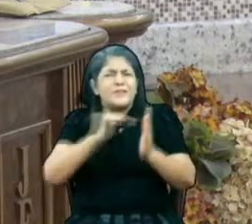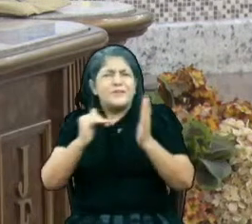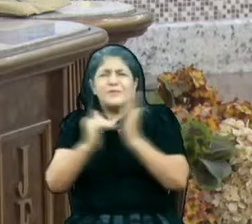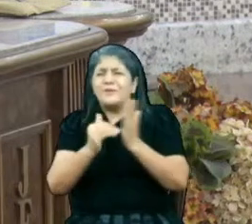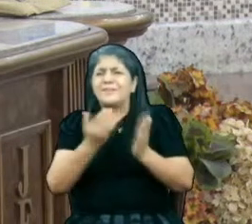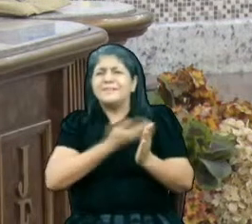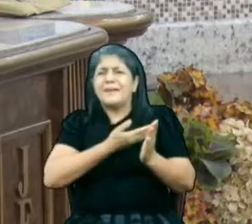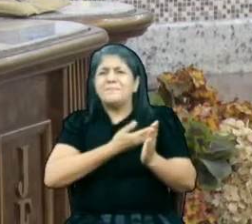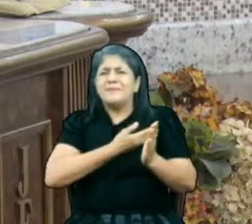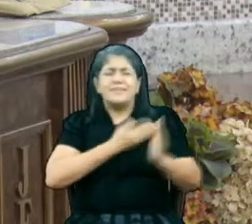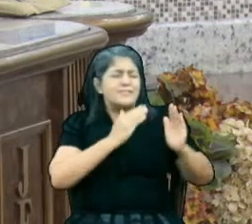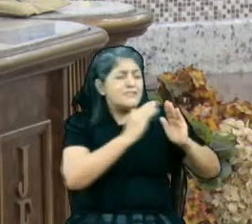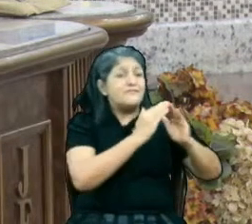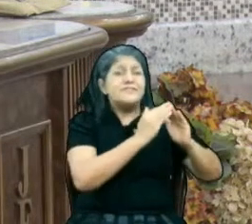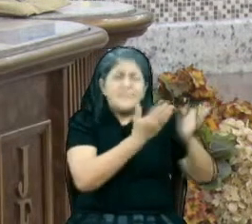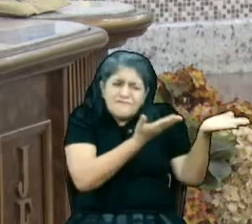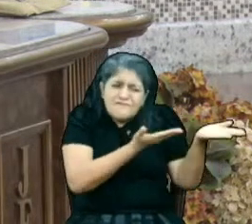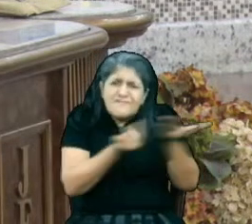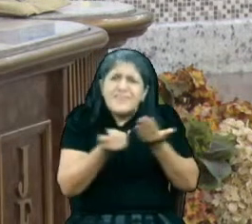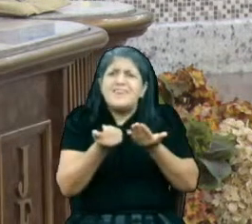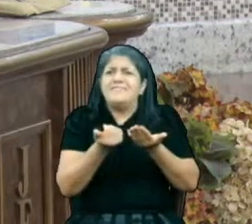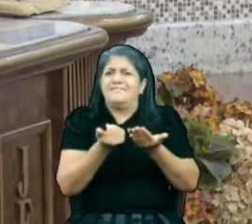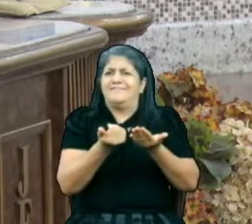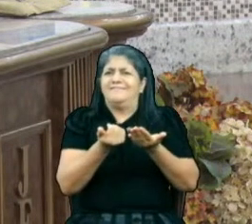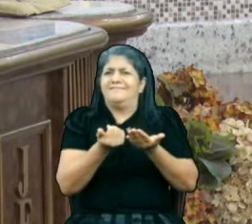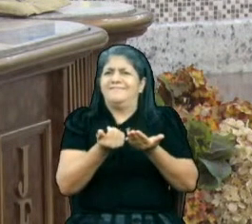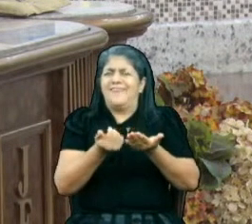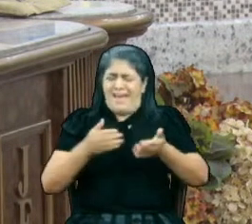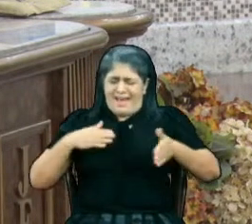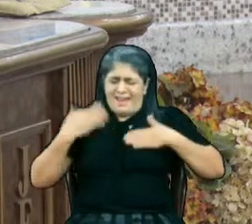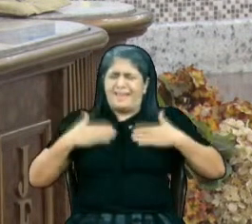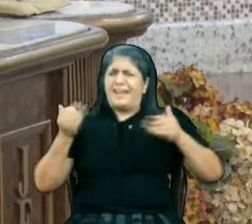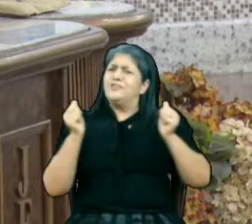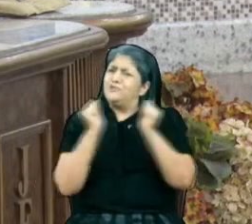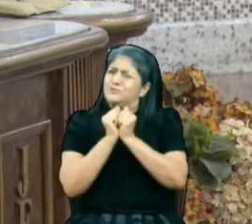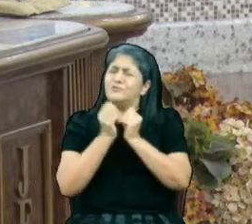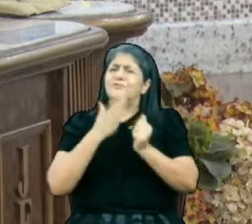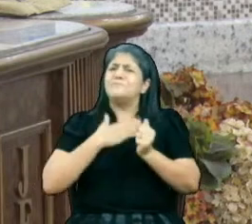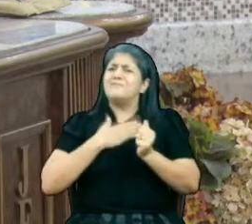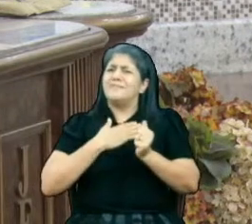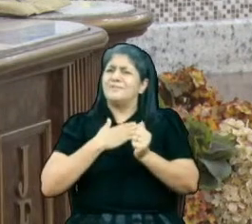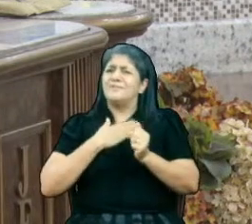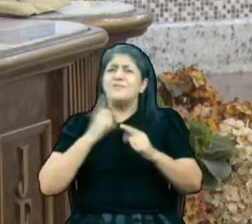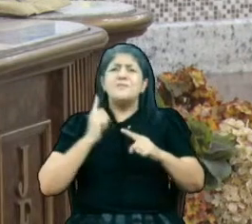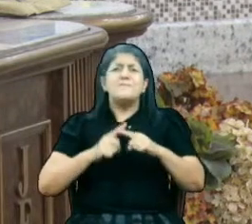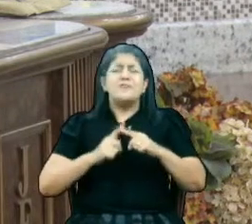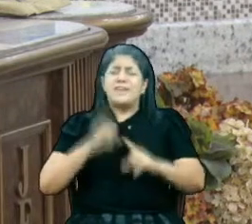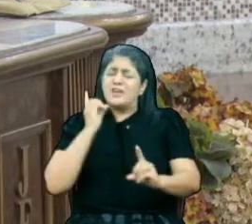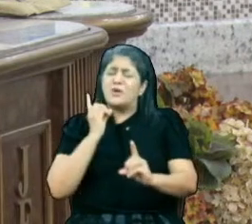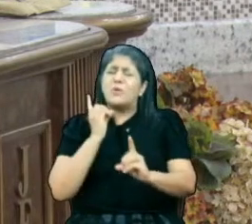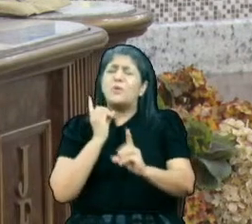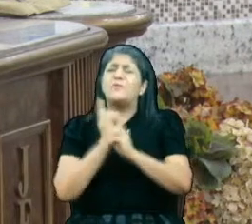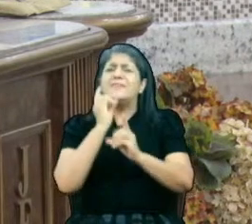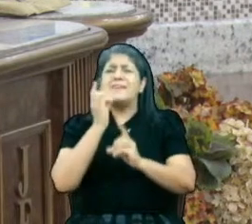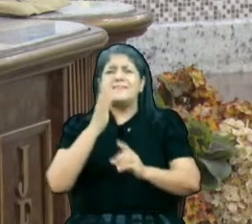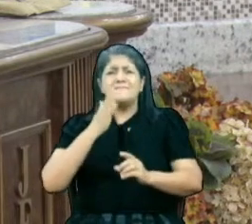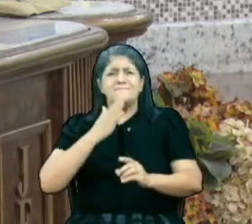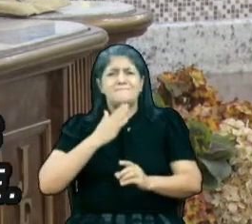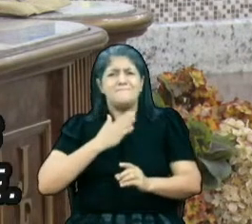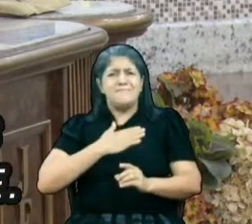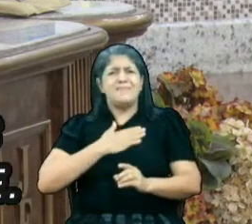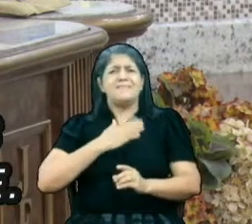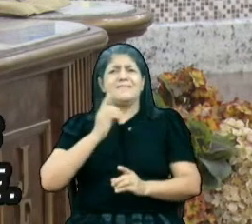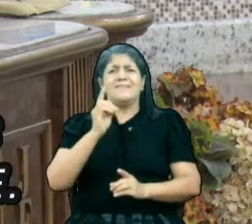e vizinhas dizendo alegrai-vos comigo porque já achei a dracma